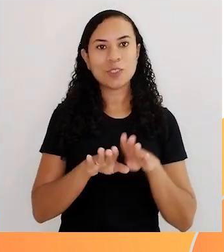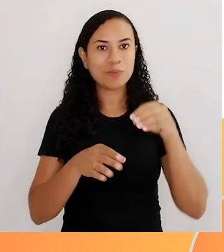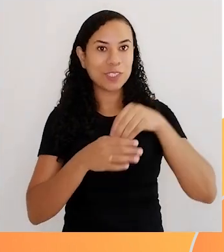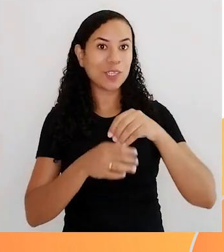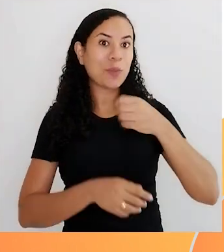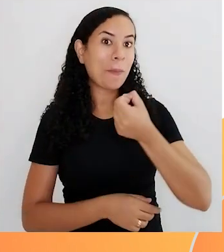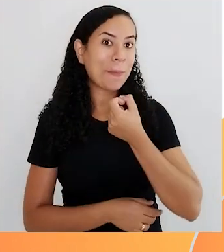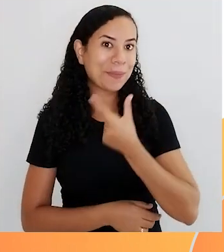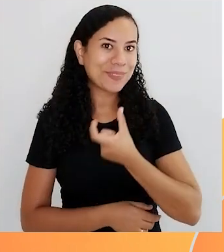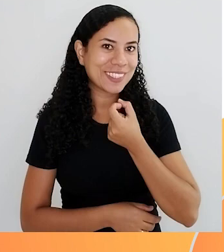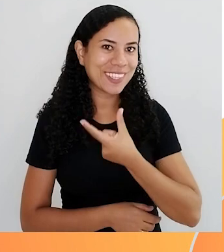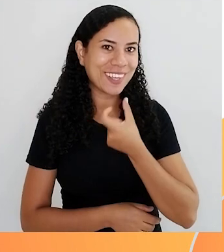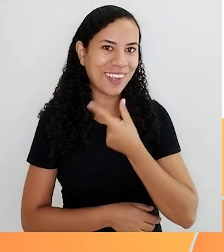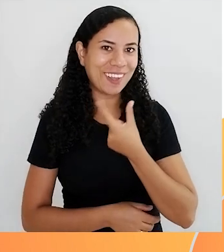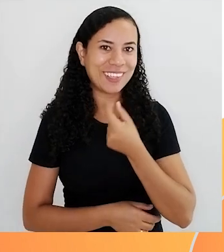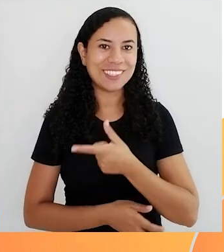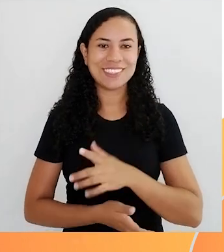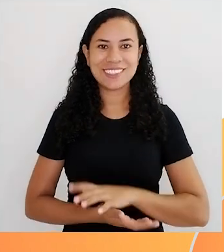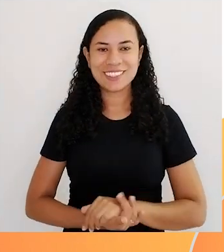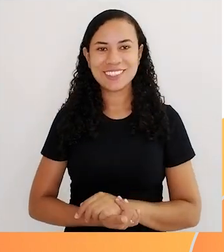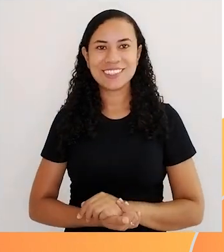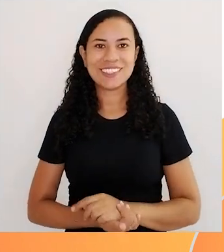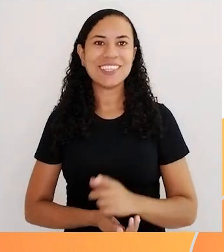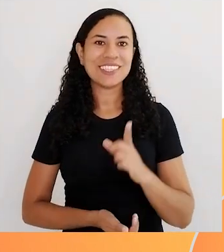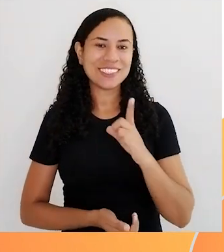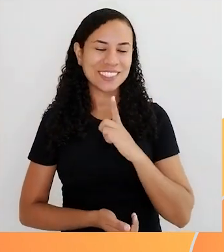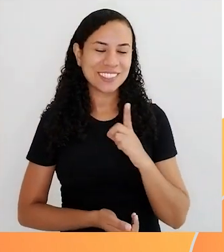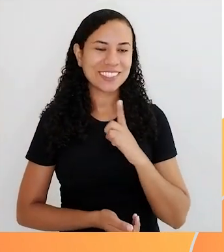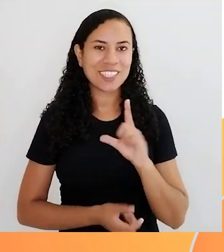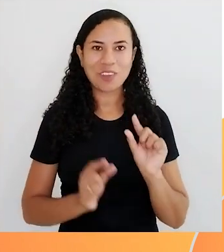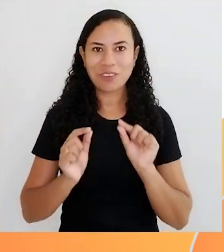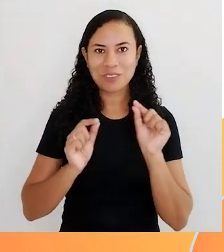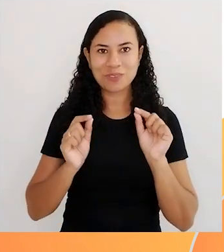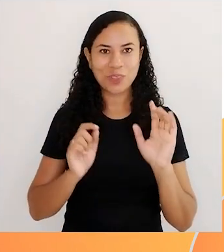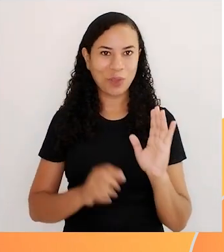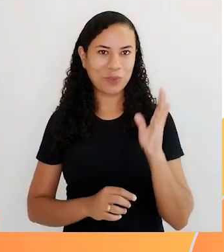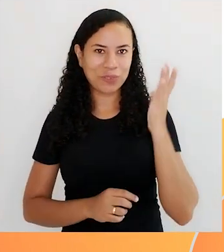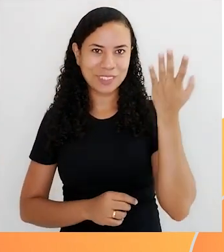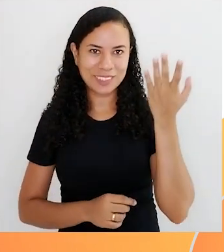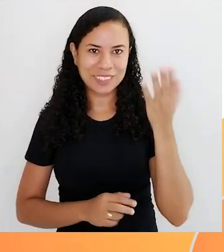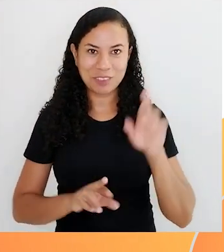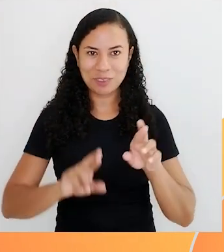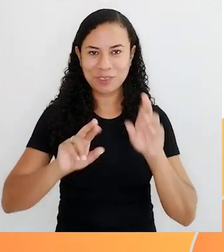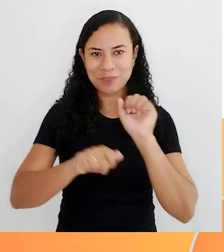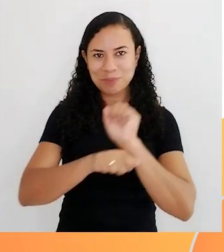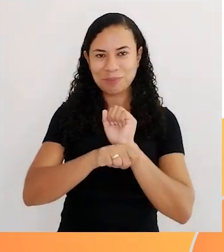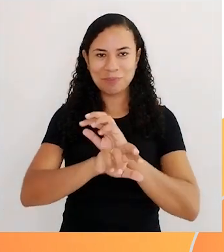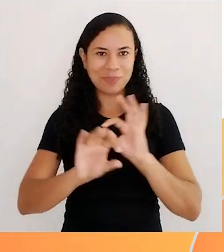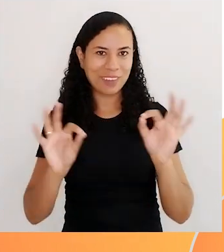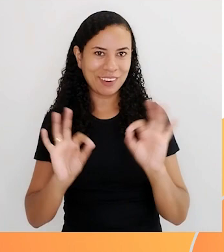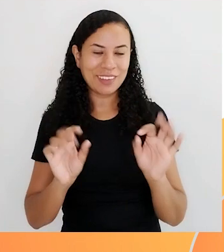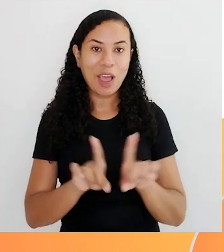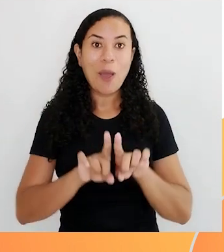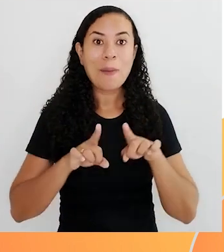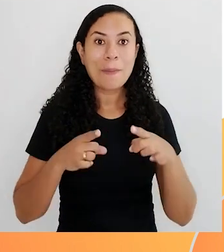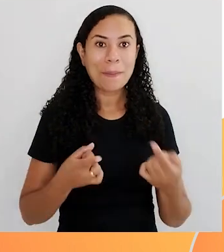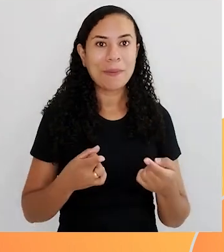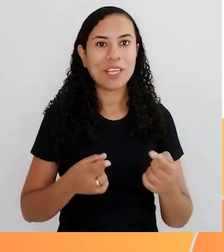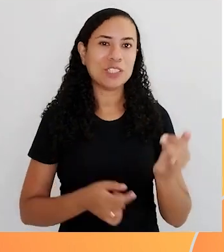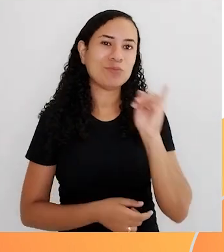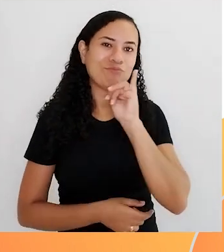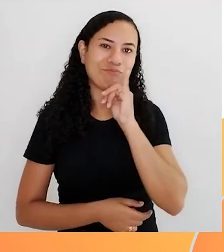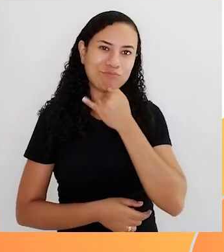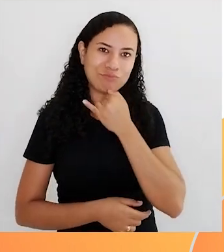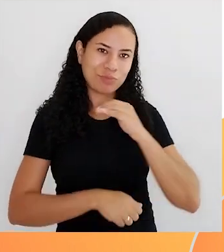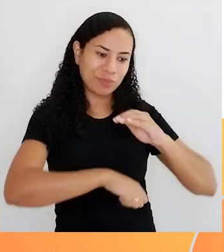é? Um desfecho aí inusitado, trágico para a rã, porém tem ali uma nuance ali